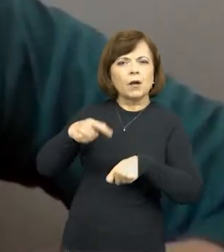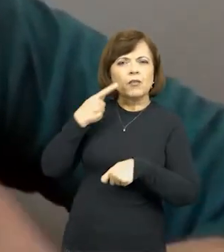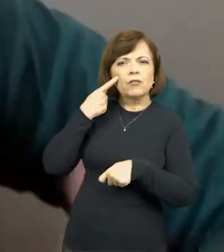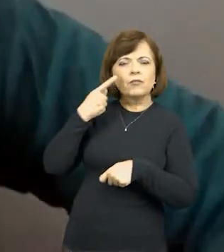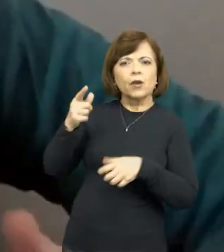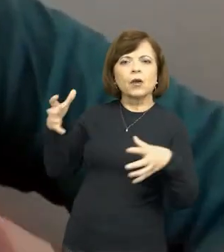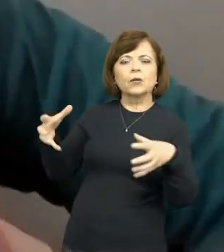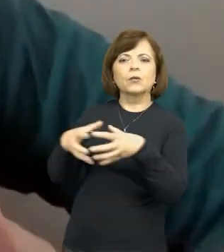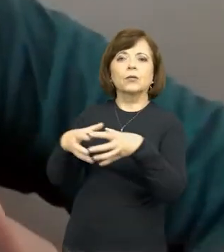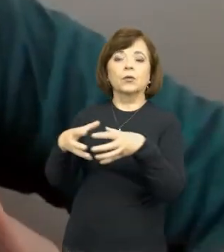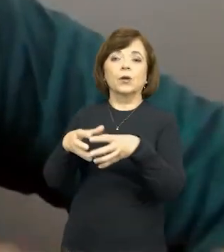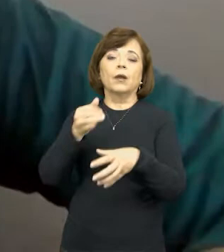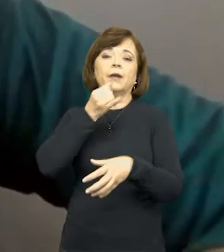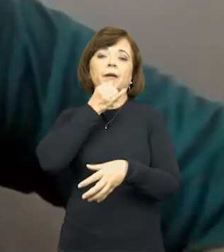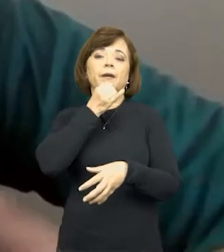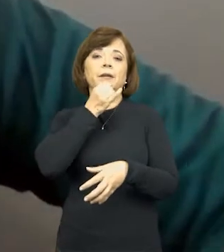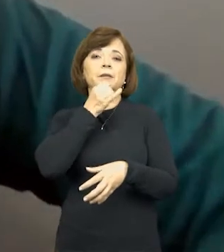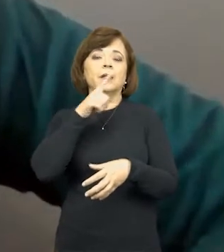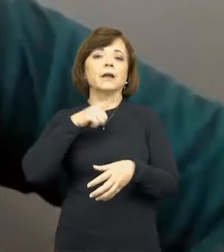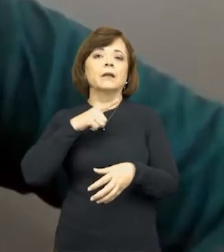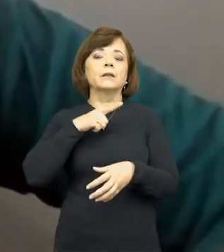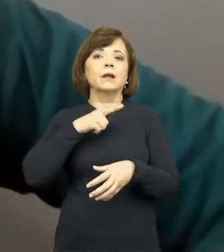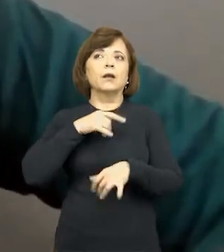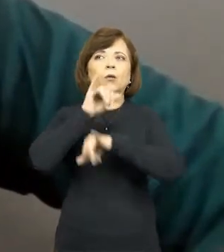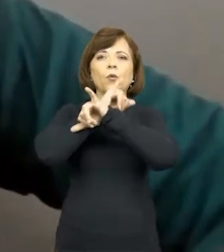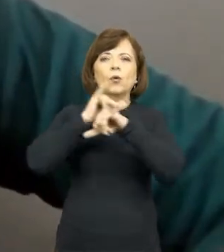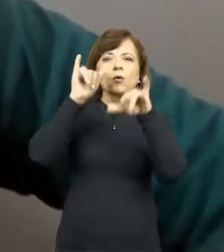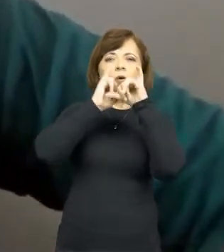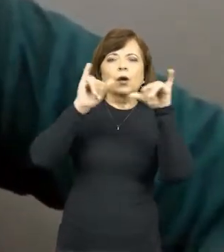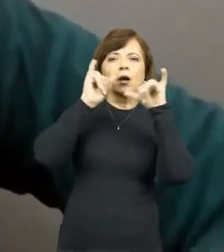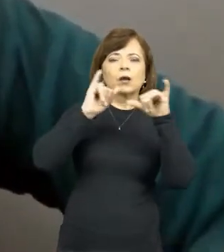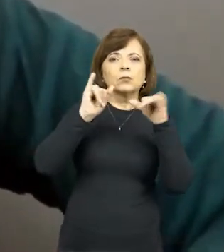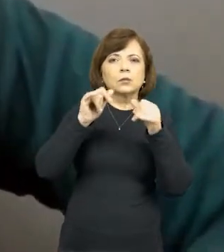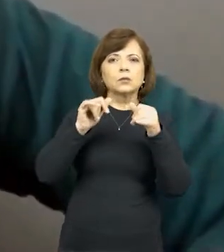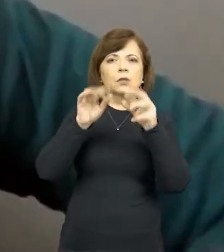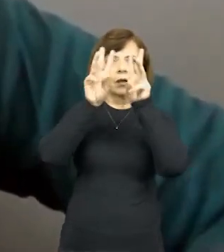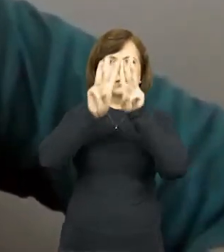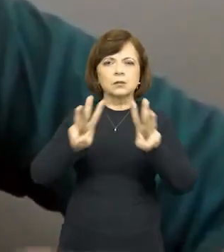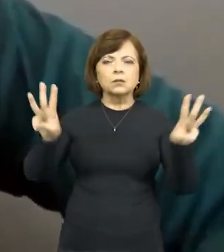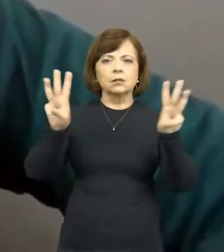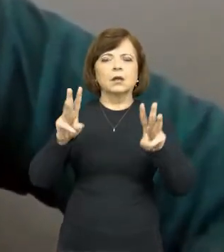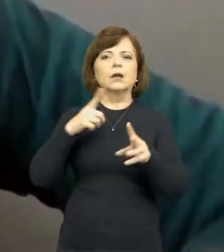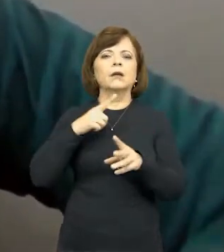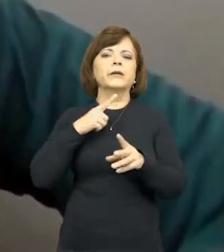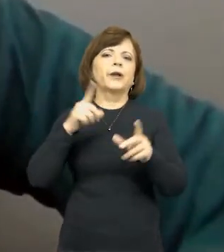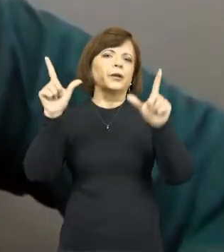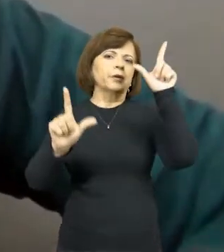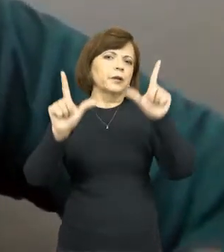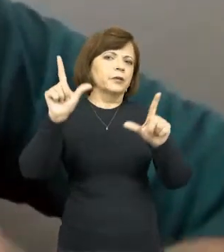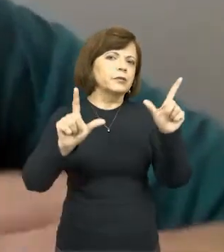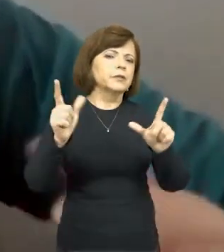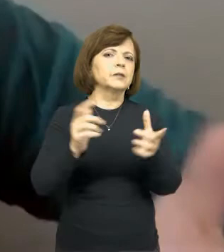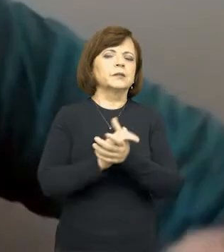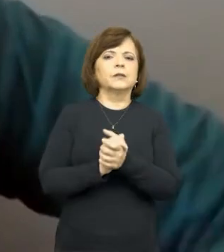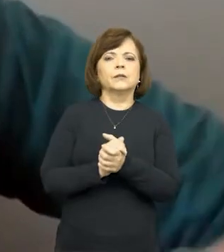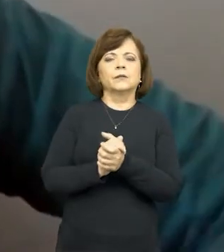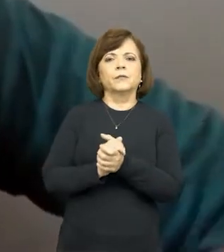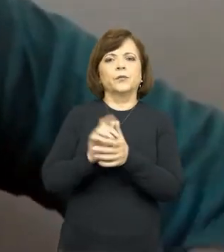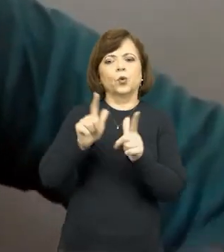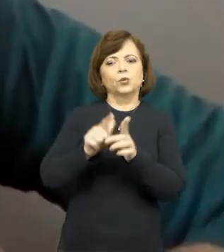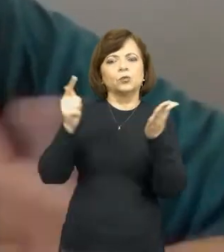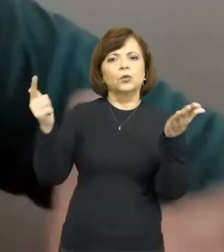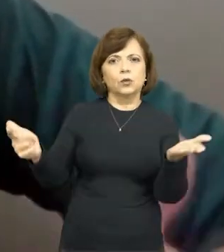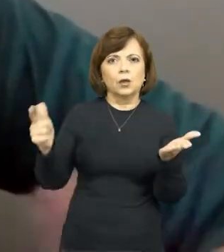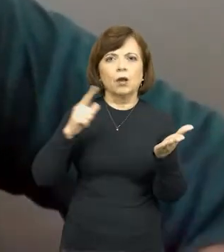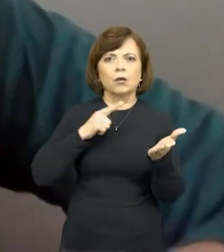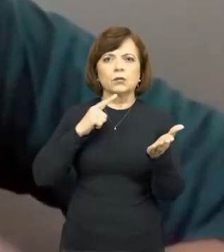coletiva. Por exemplo, está reclamando de uma publicidade enganosa de um determinado veículo, uma publicidade que passou na TV ou que saiu no jornal,